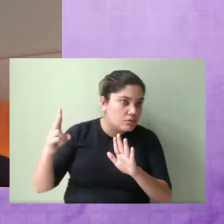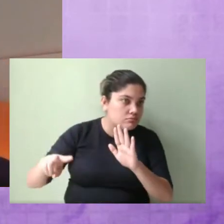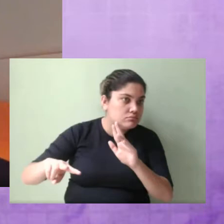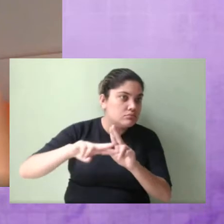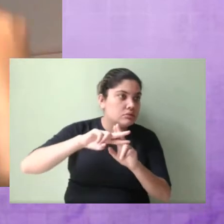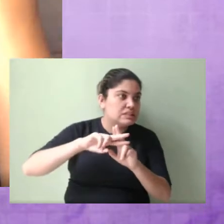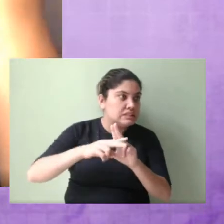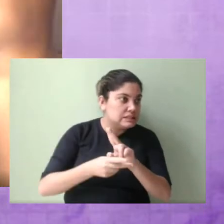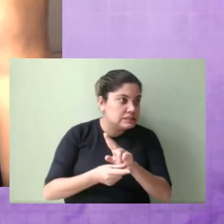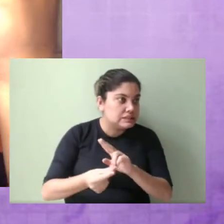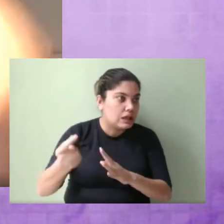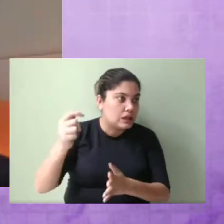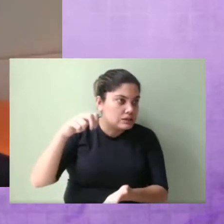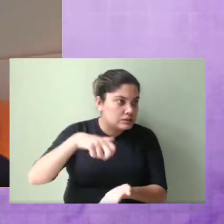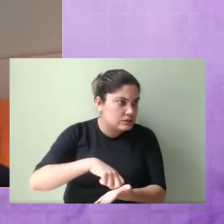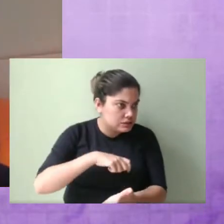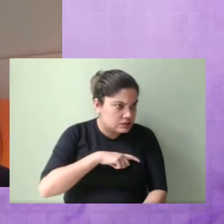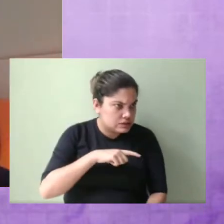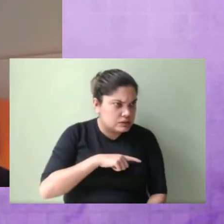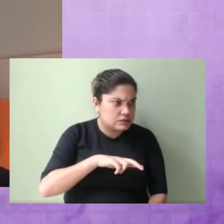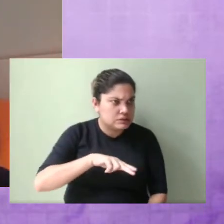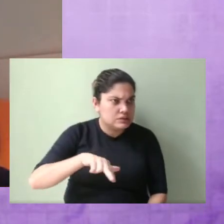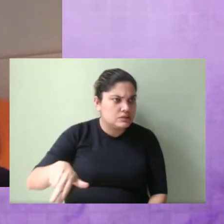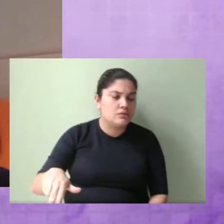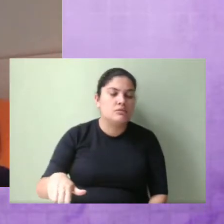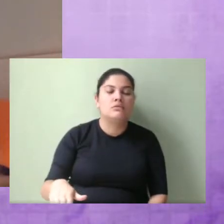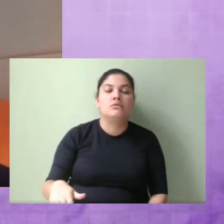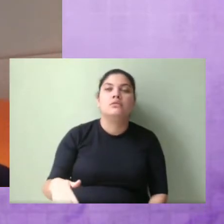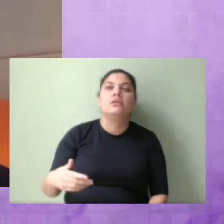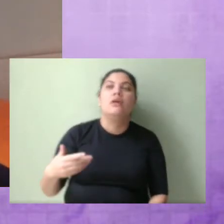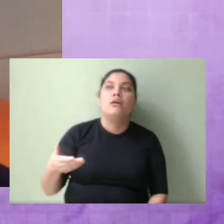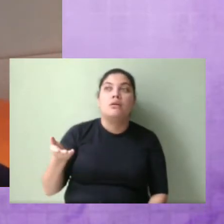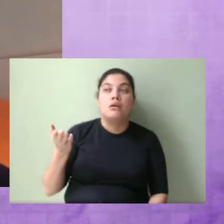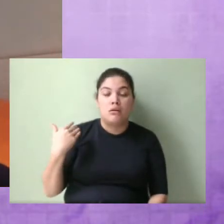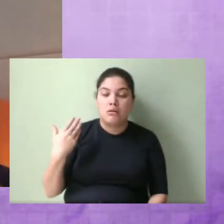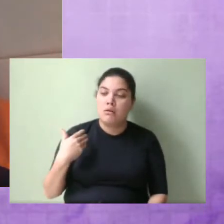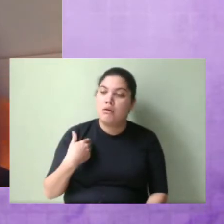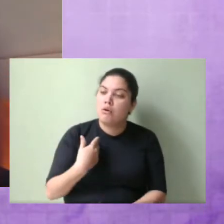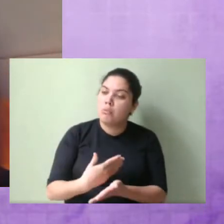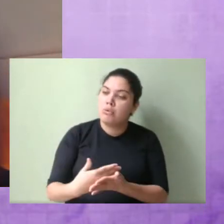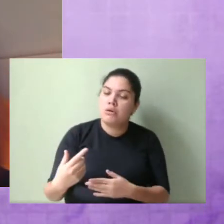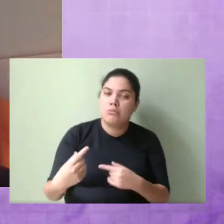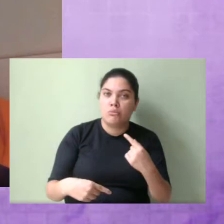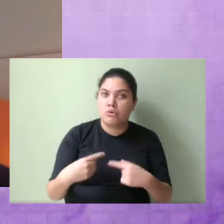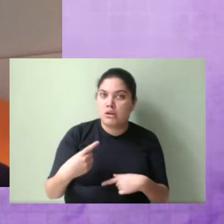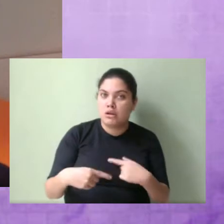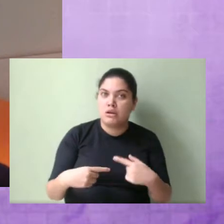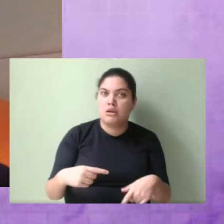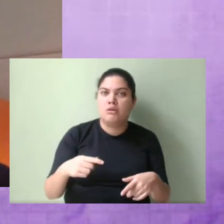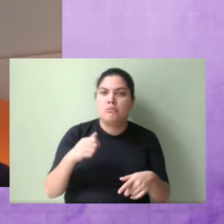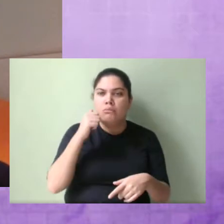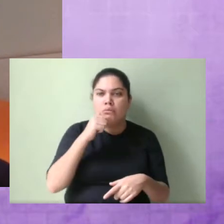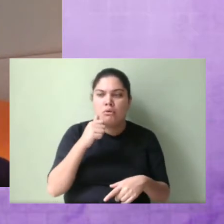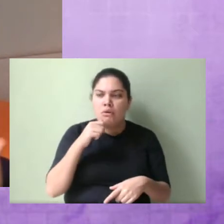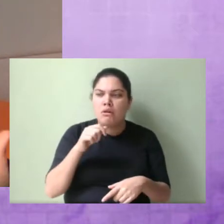Na terceira, eu vou para uma terceira instância, e aí tem que ter uma definição. Essa pessoa fica? Ela tem uma punição? Ela